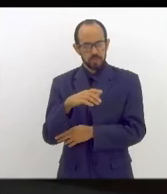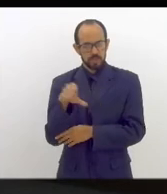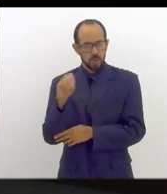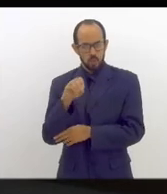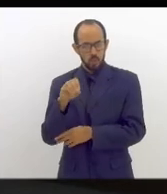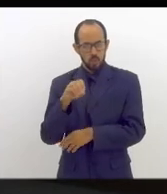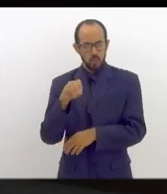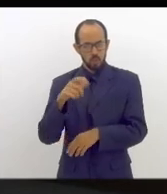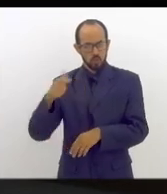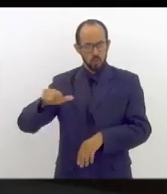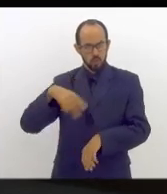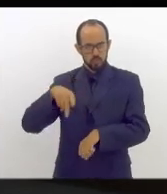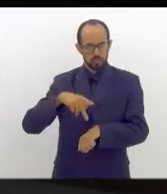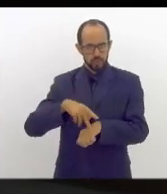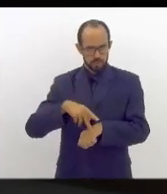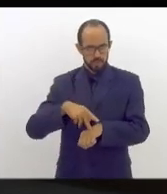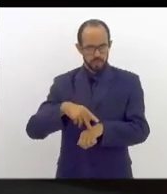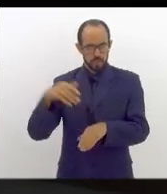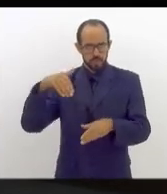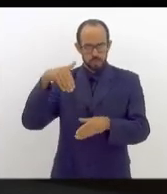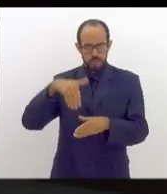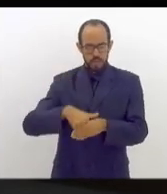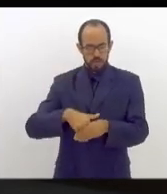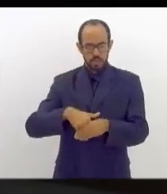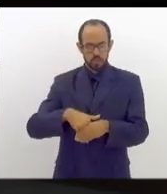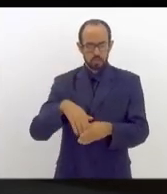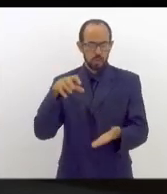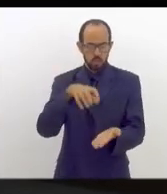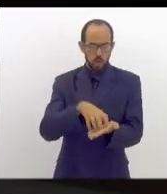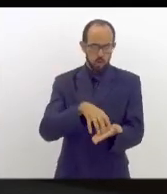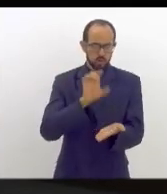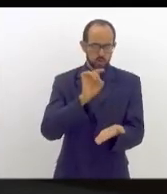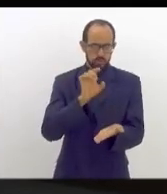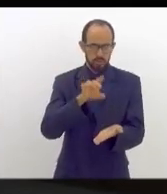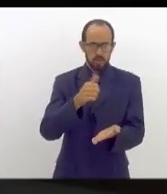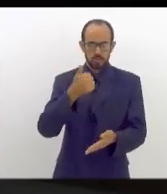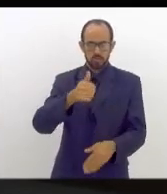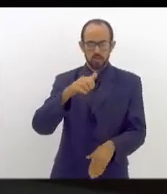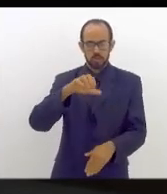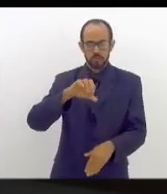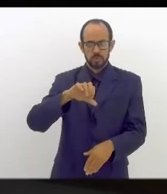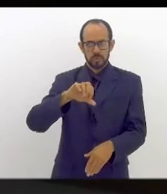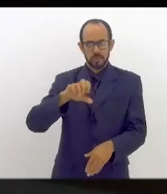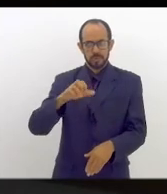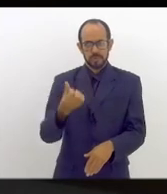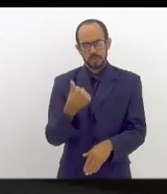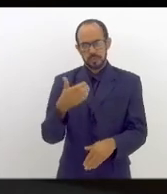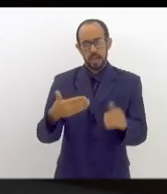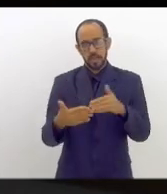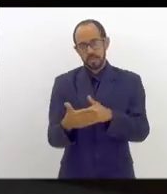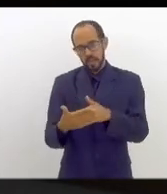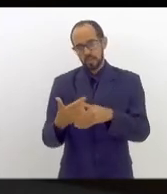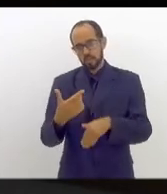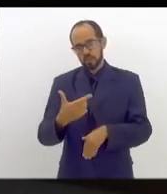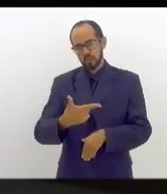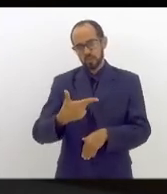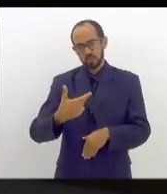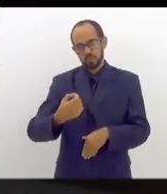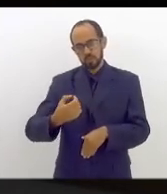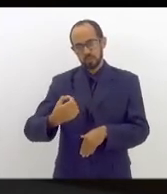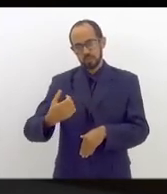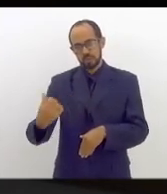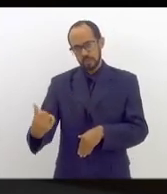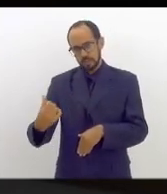eleito pelo órgão especial no período de 1996 até o ano de 2006 além de Juiz